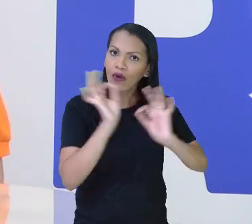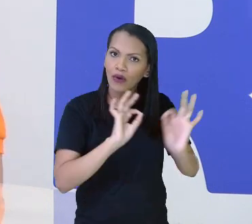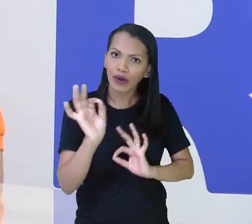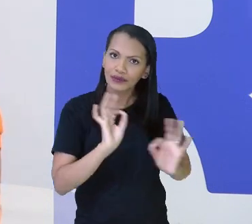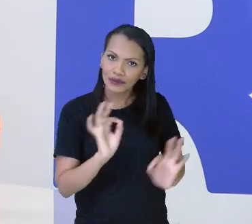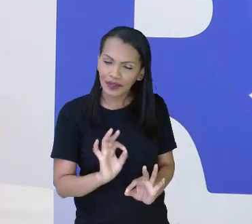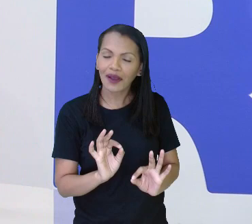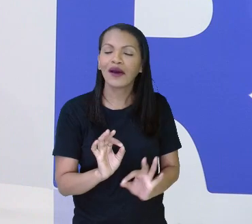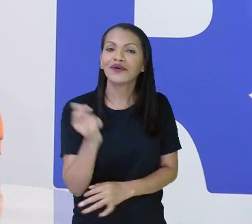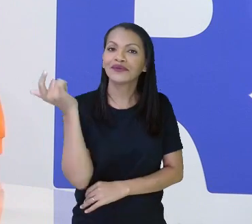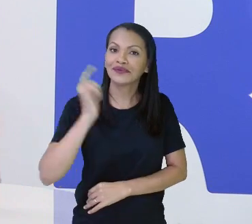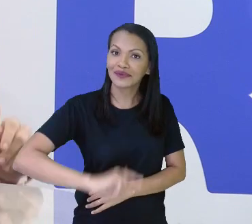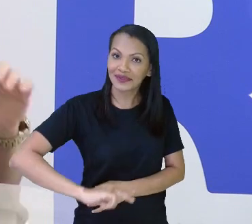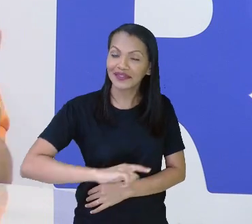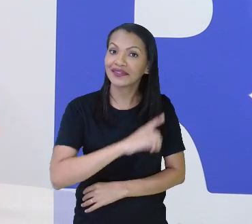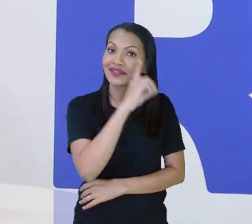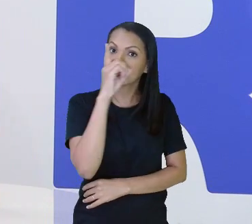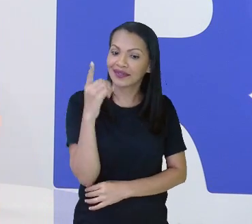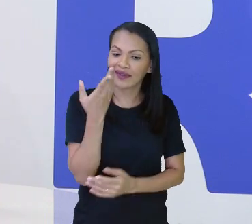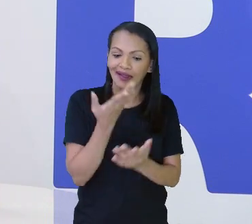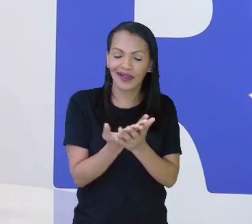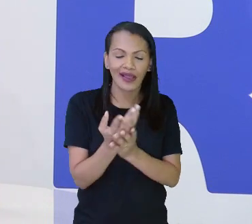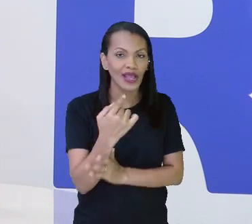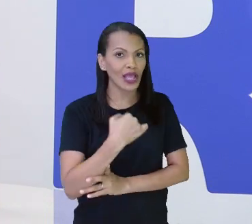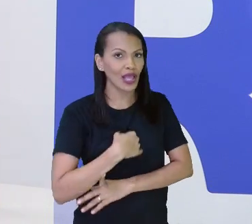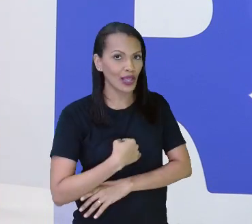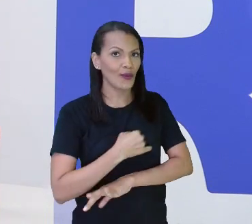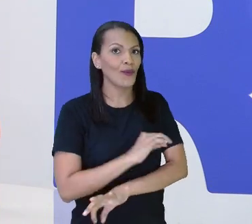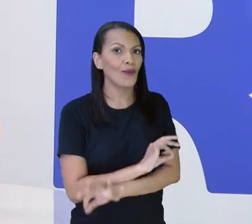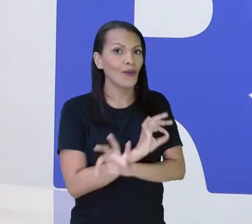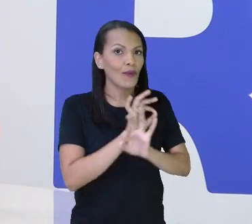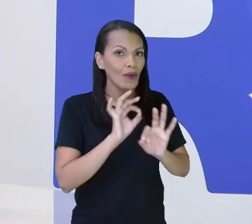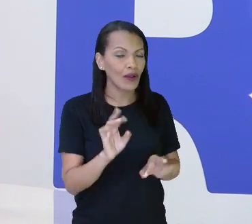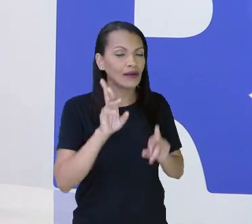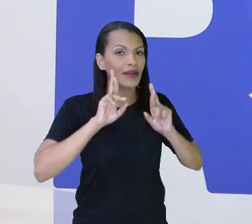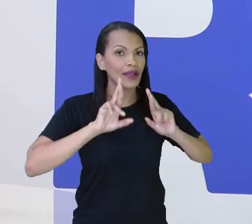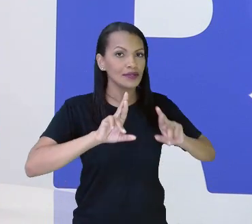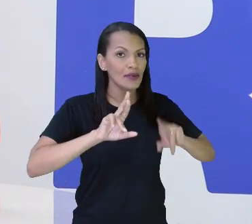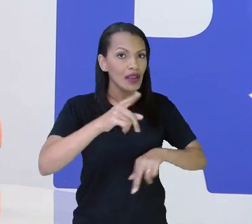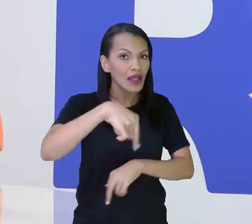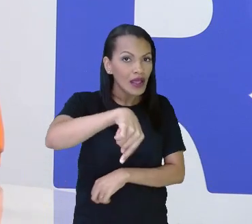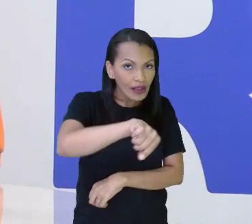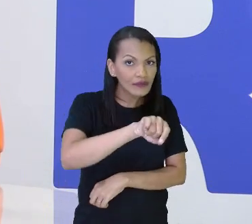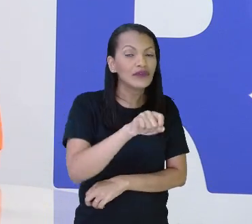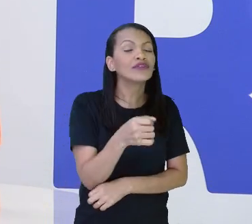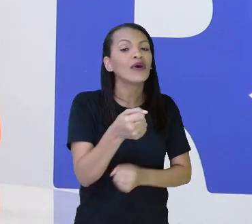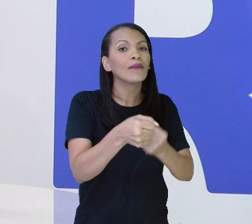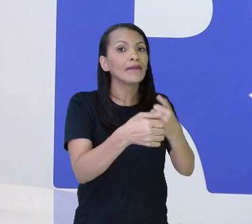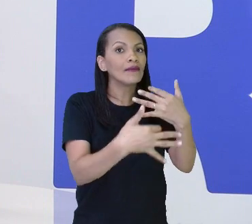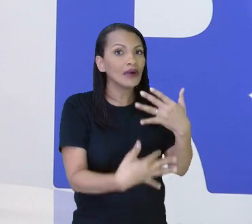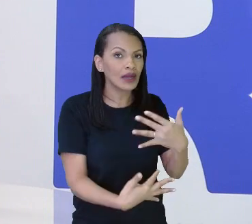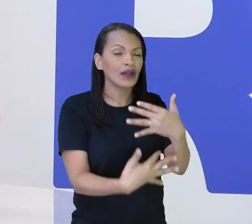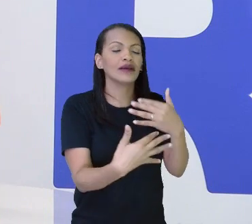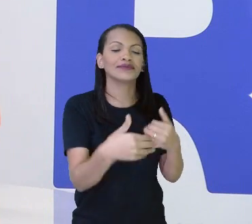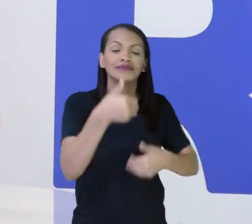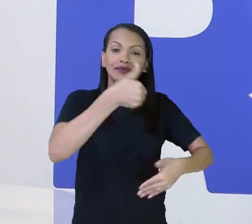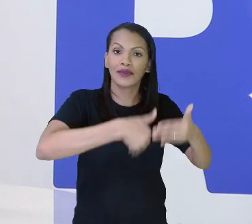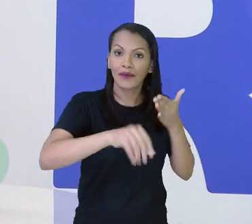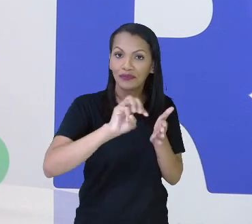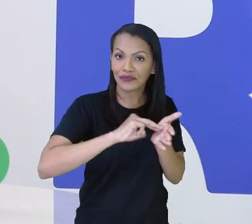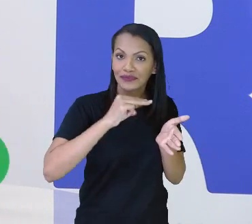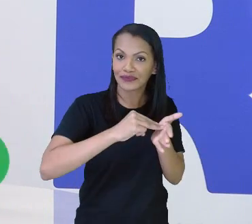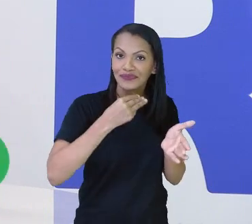para mais um dia de aula? Eu estou aqui esperando o teu comentário, a tua